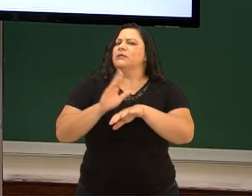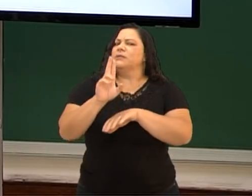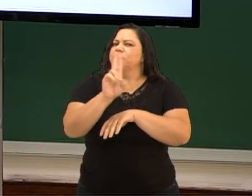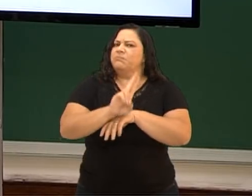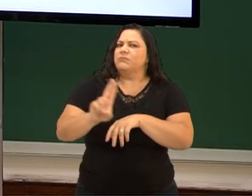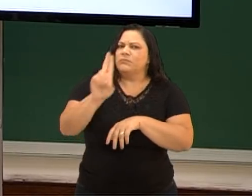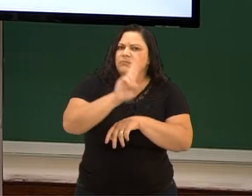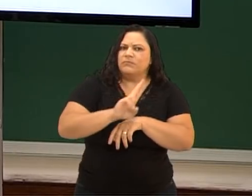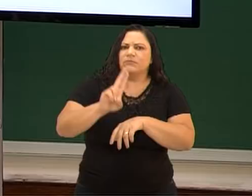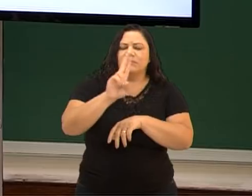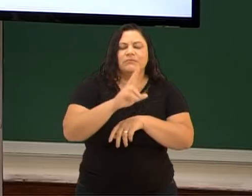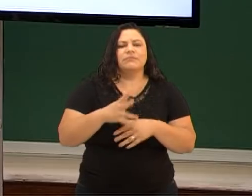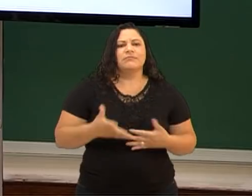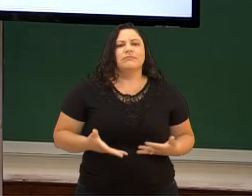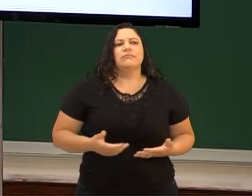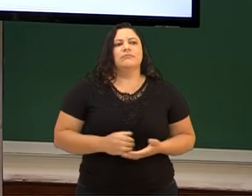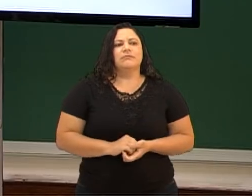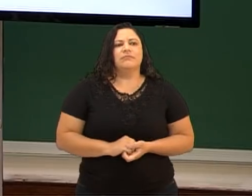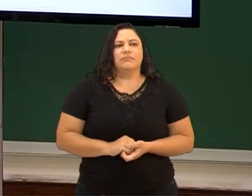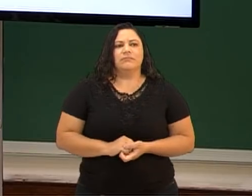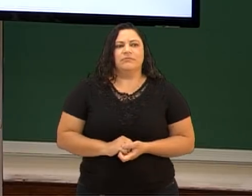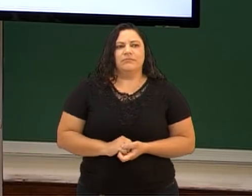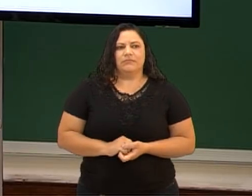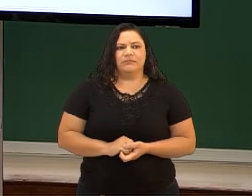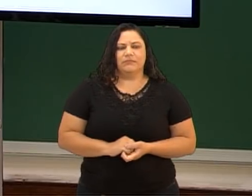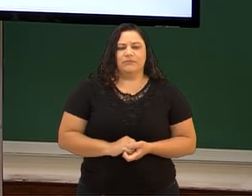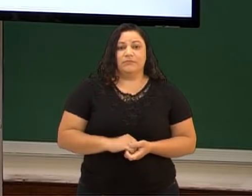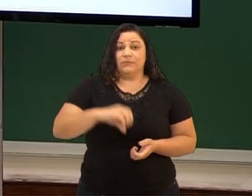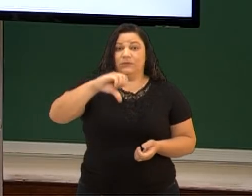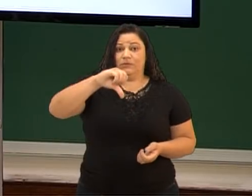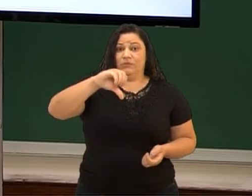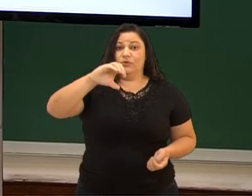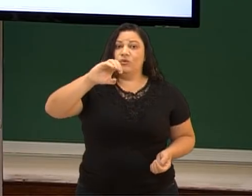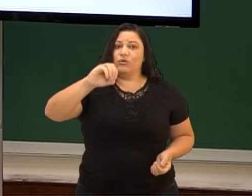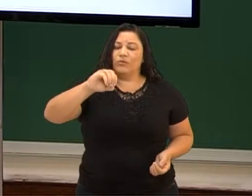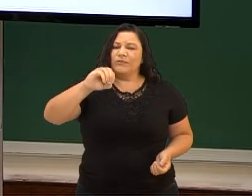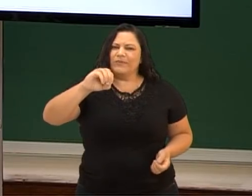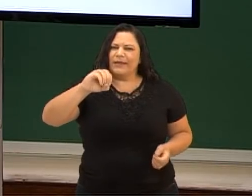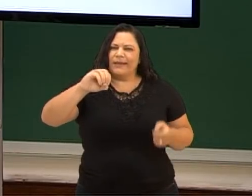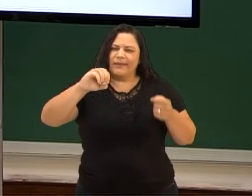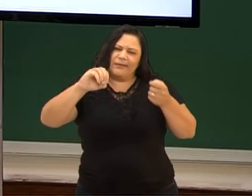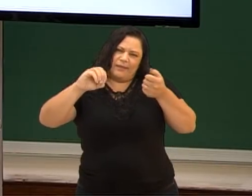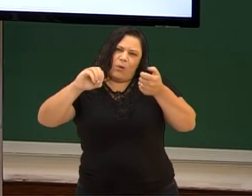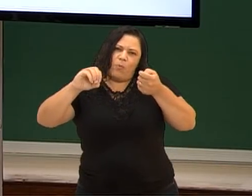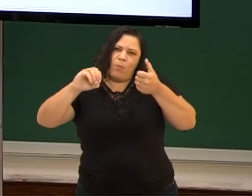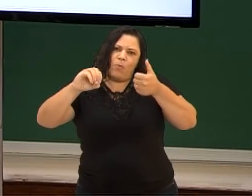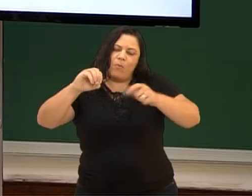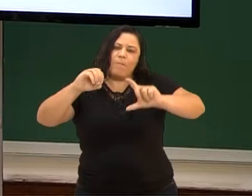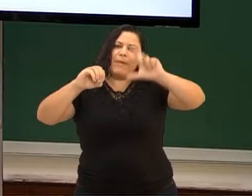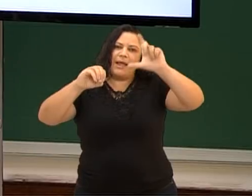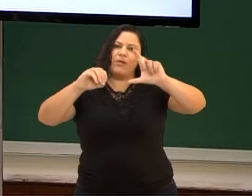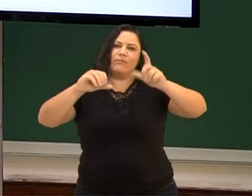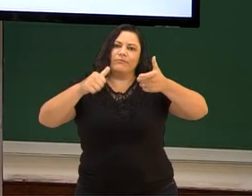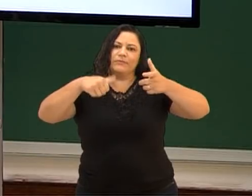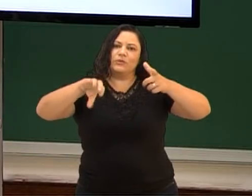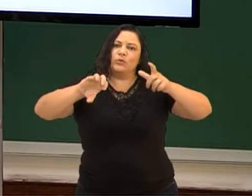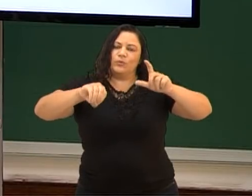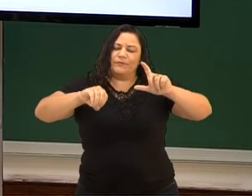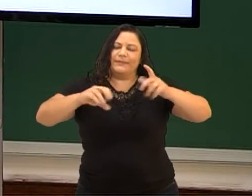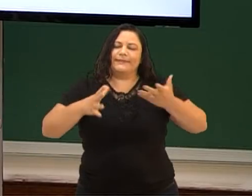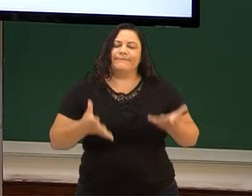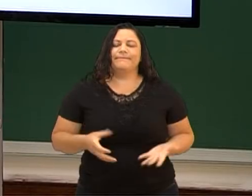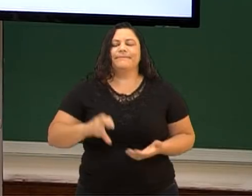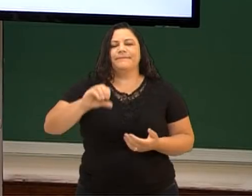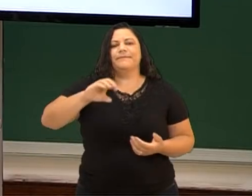pouco maior do que o 90. Então, se eu colocar aqui o 90, percebam, ó, ele é um pouquinho maior. Então, vocês podem usar também essa representação